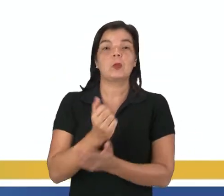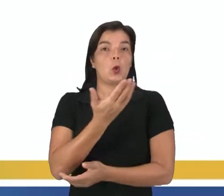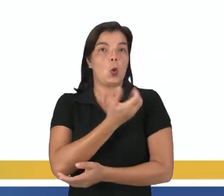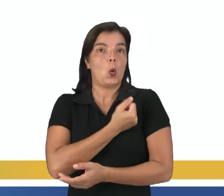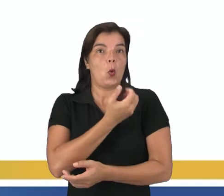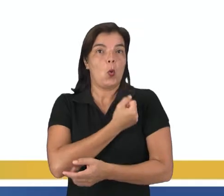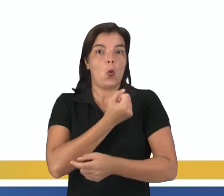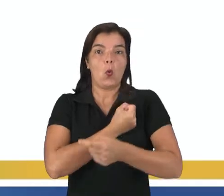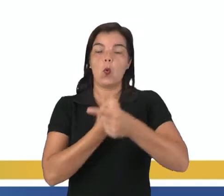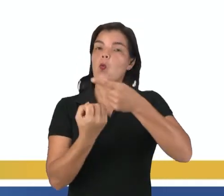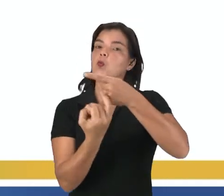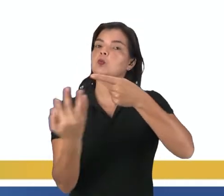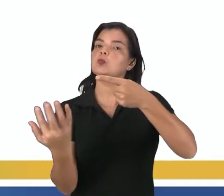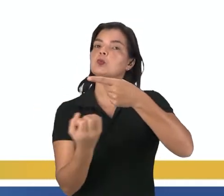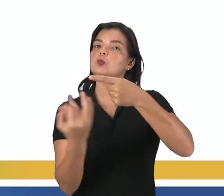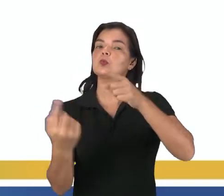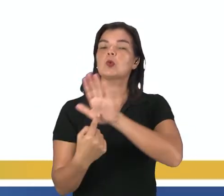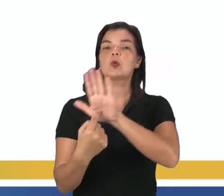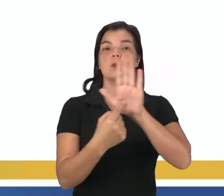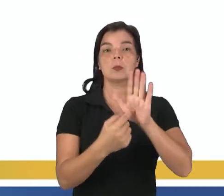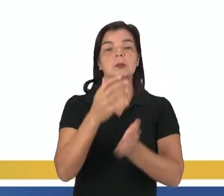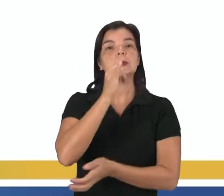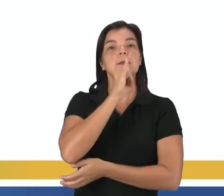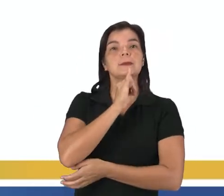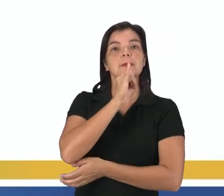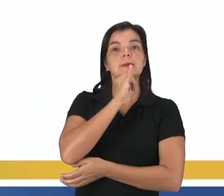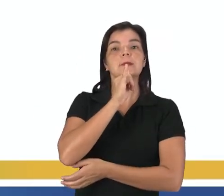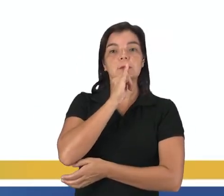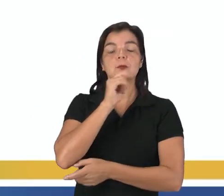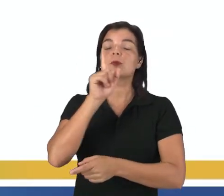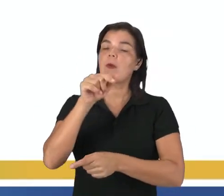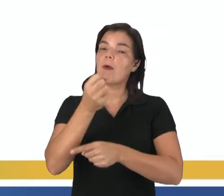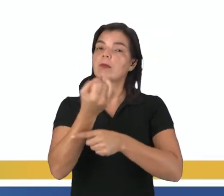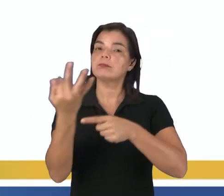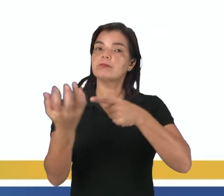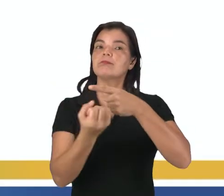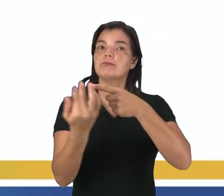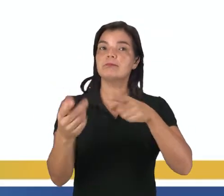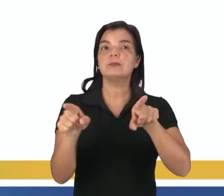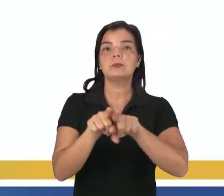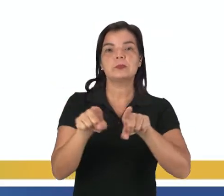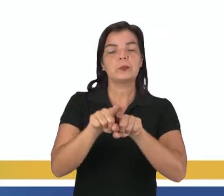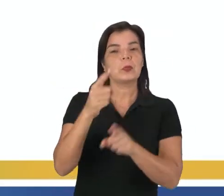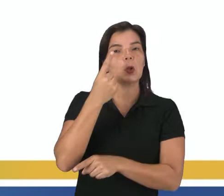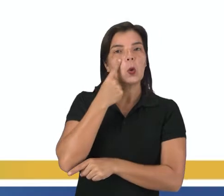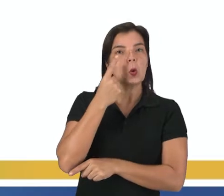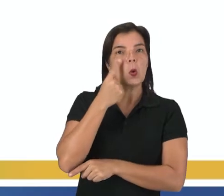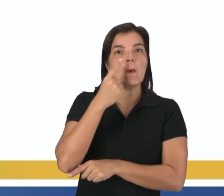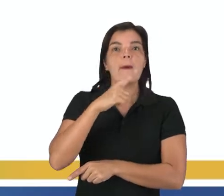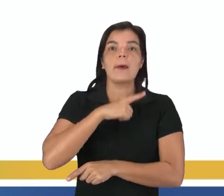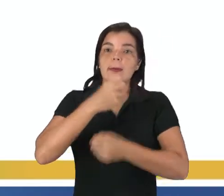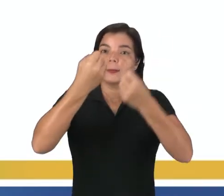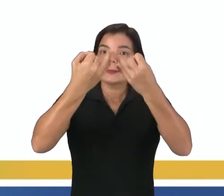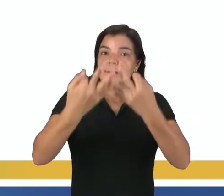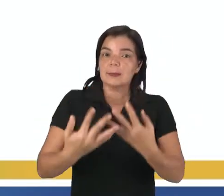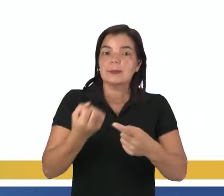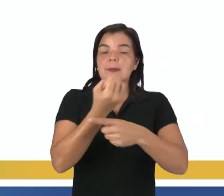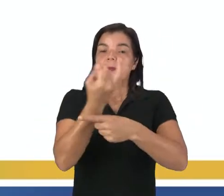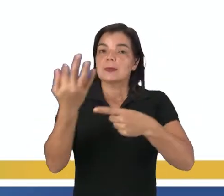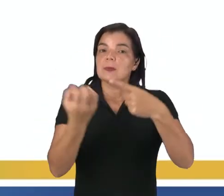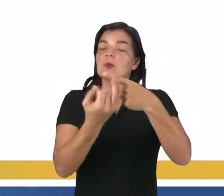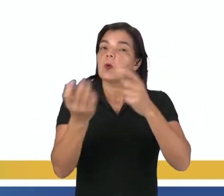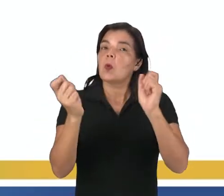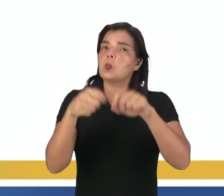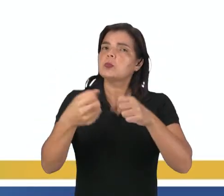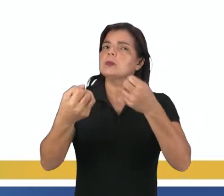abaixo apresentados aí são exemplos, de frações. Então, observe que quando falamos de frações,